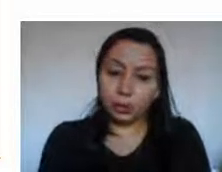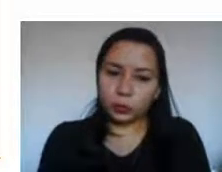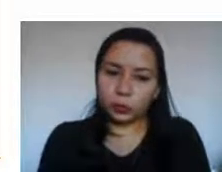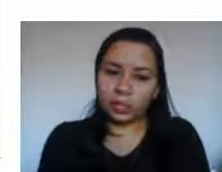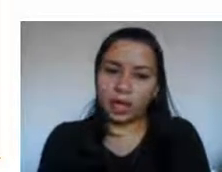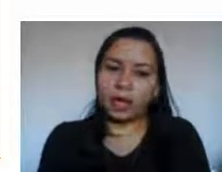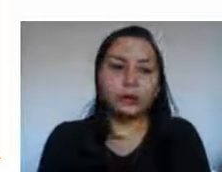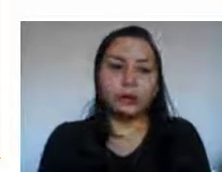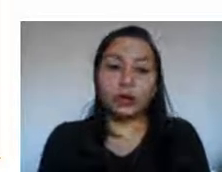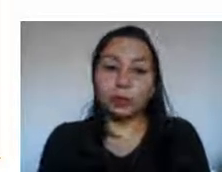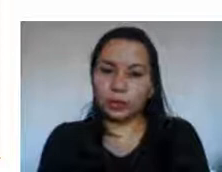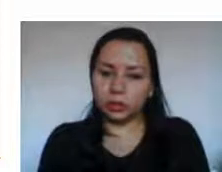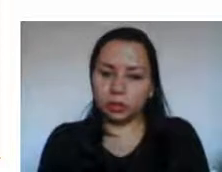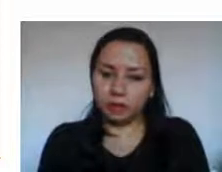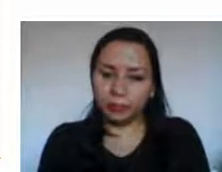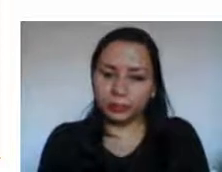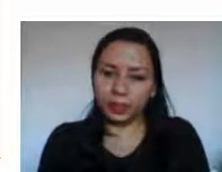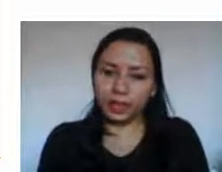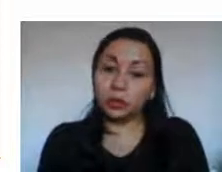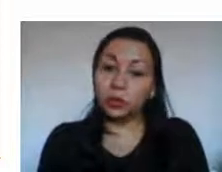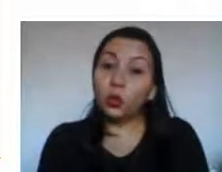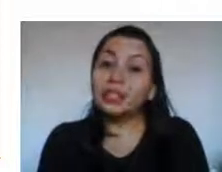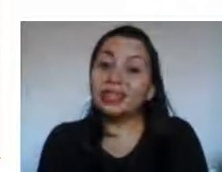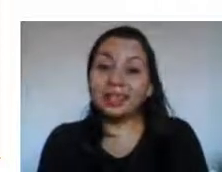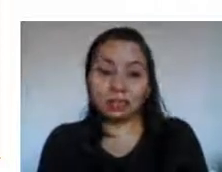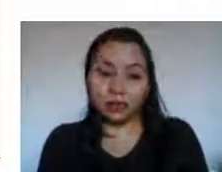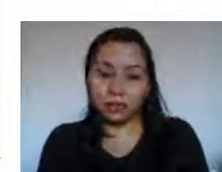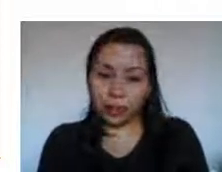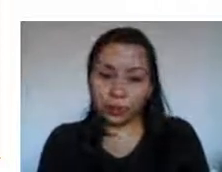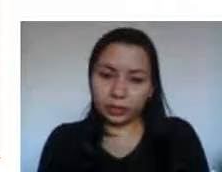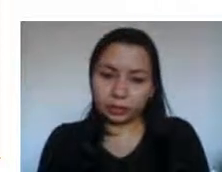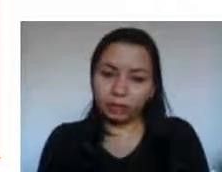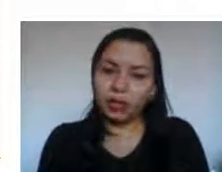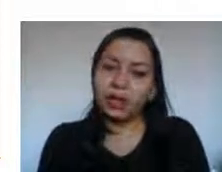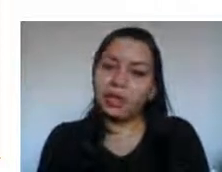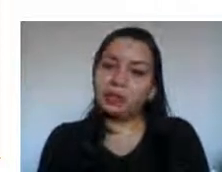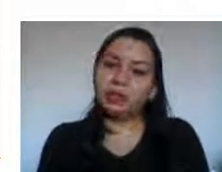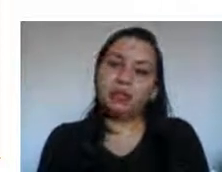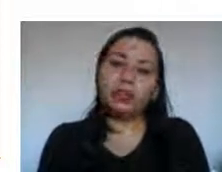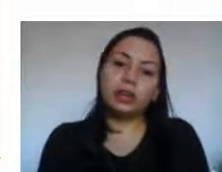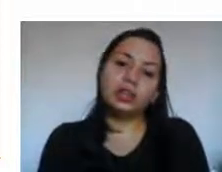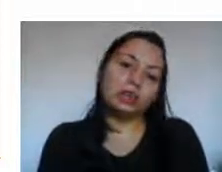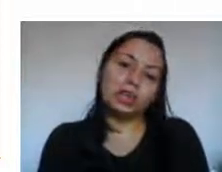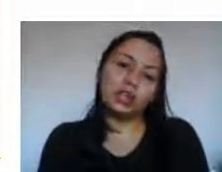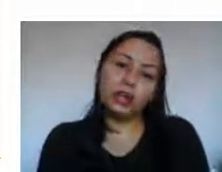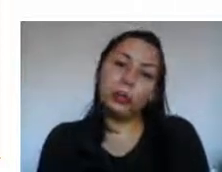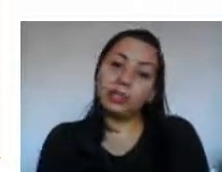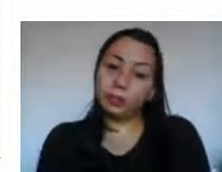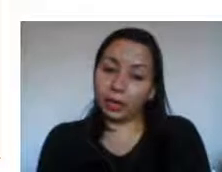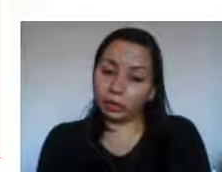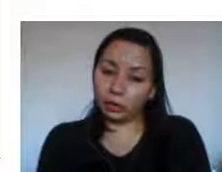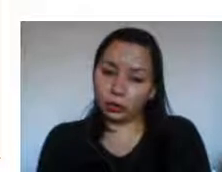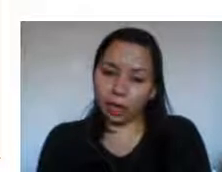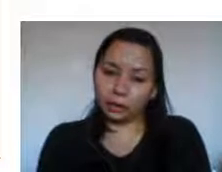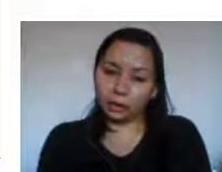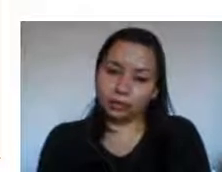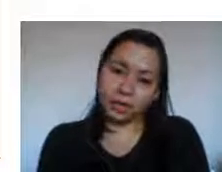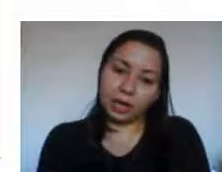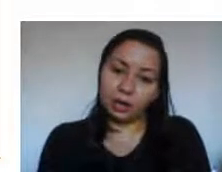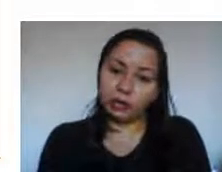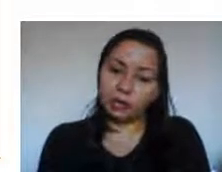do que os oceanos podem suportar de forma sustentável. 2 a 3 vezes maiores. Isso significa que estamos retirando mais peixes dos